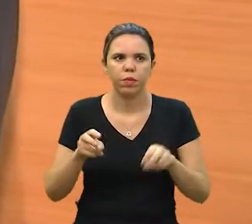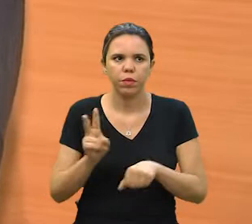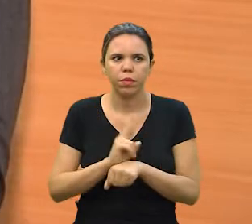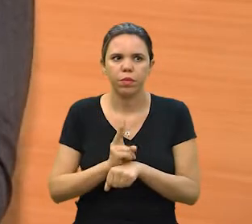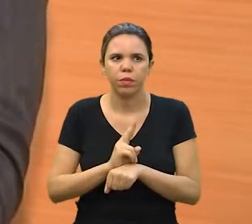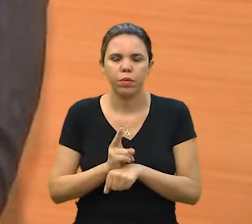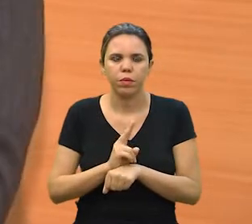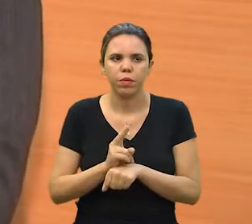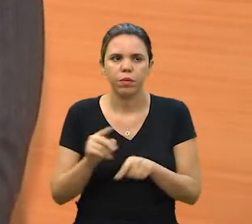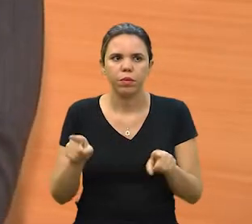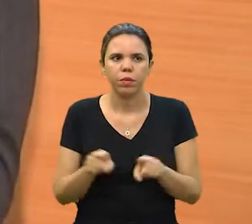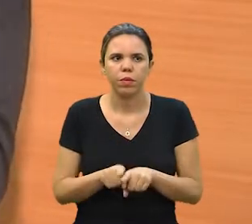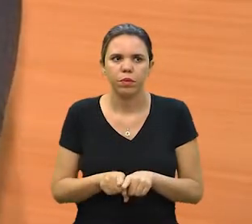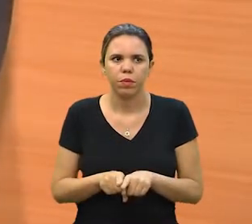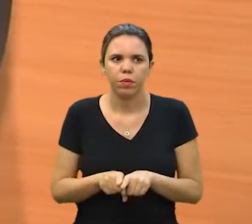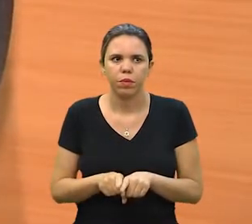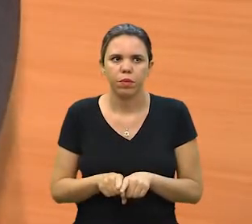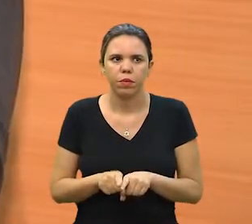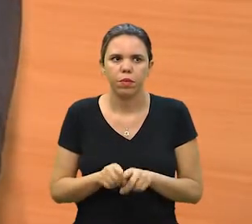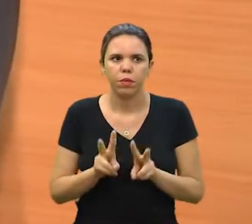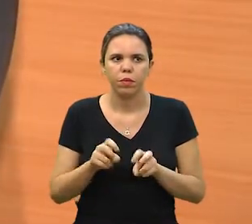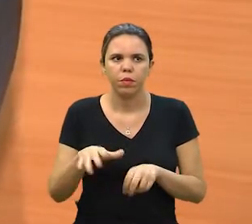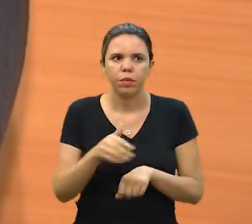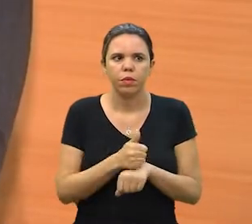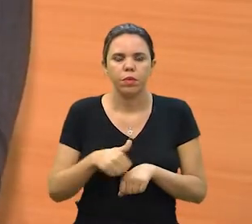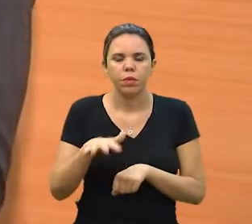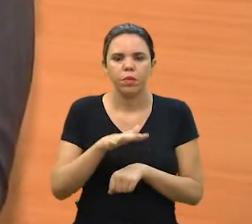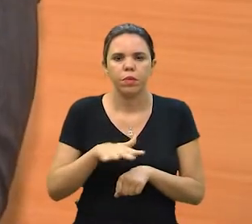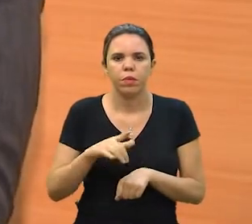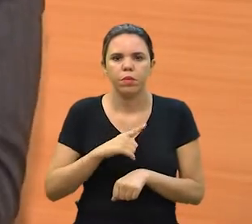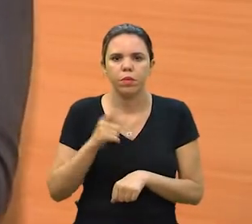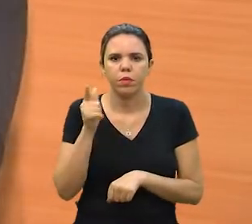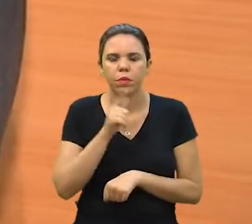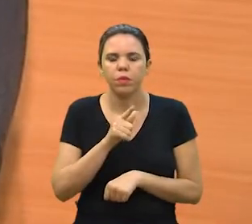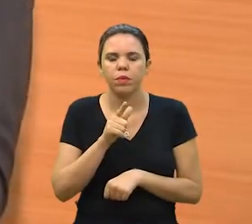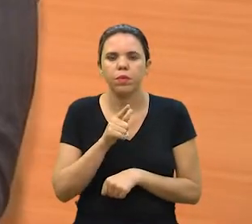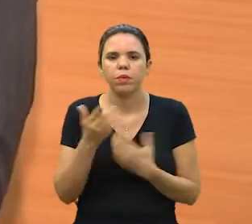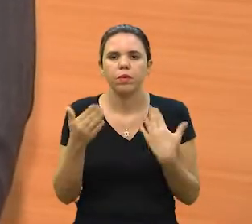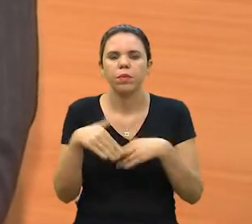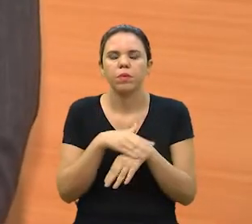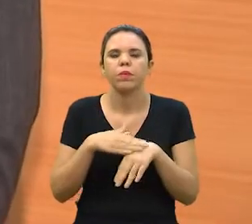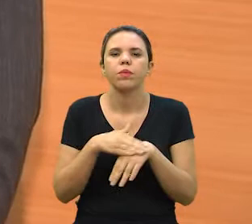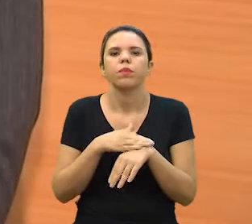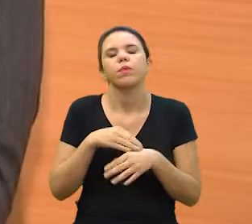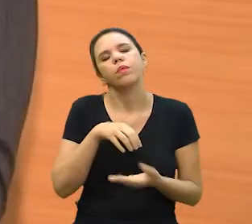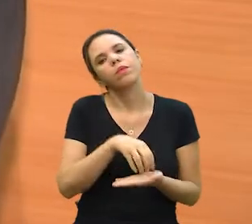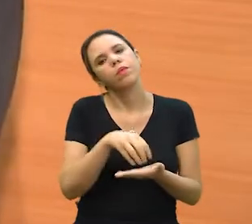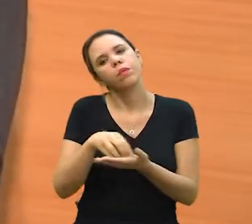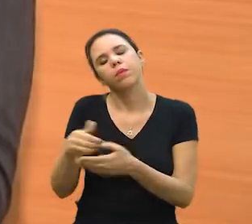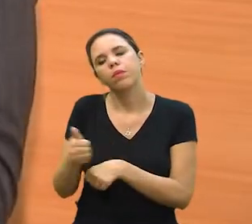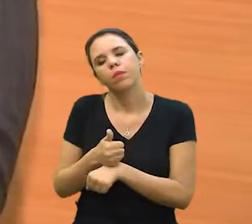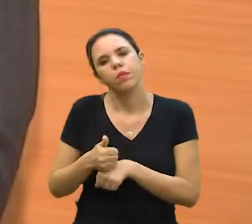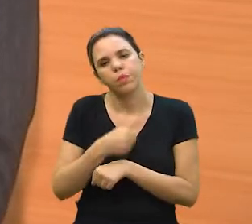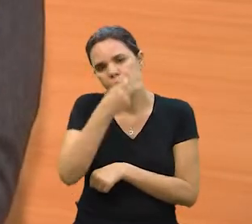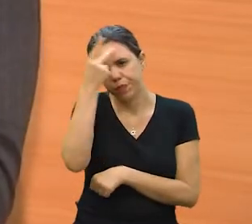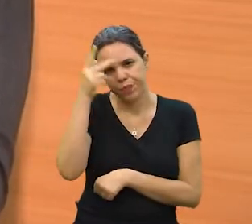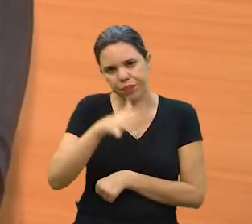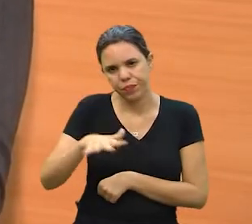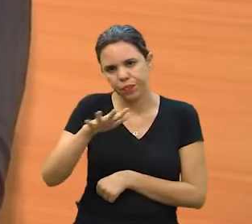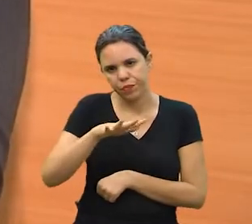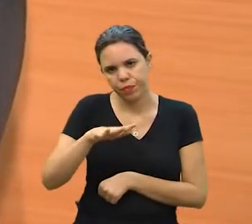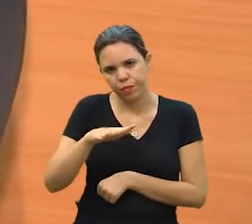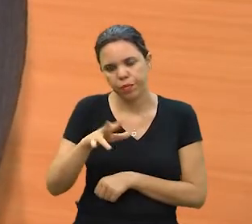temas ligados à segurança, mas também relacionado a outras áreas. Então lá a gente consegue conversar com outros setores, com